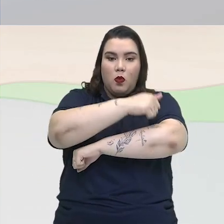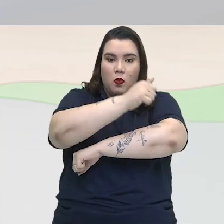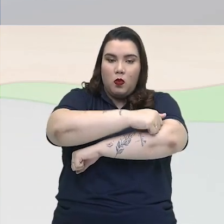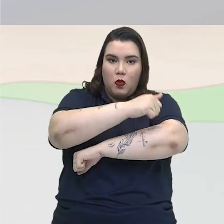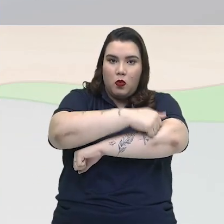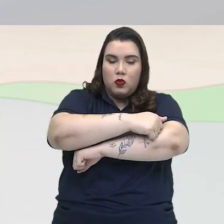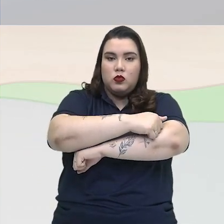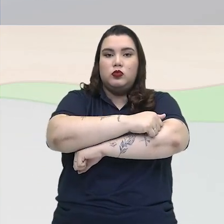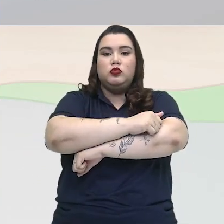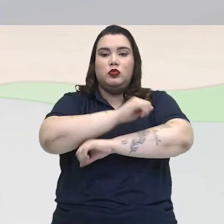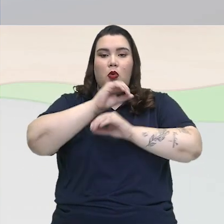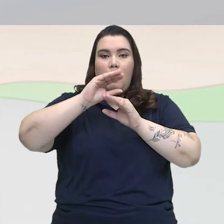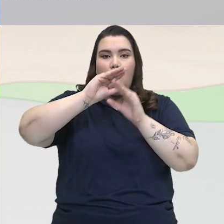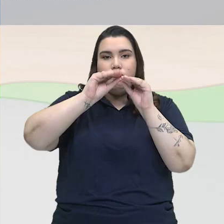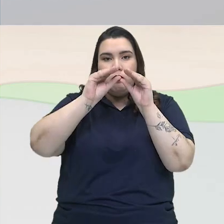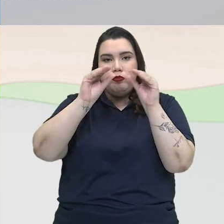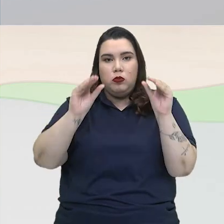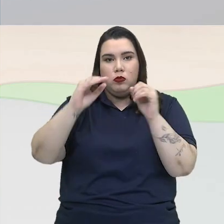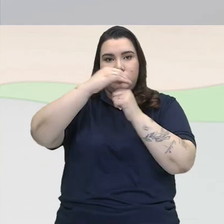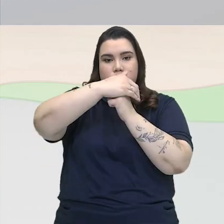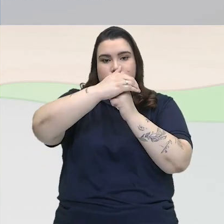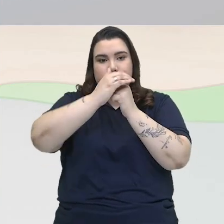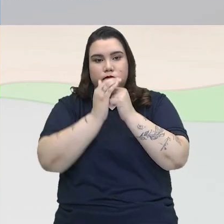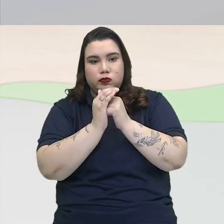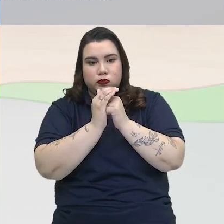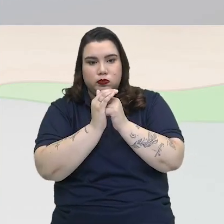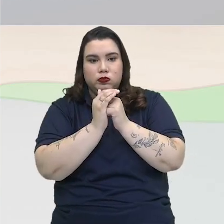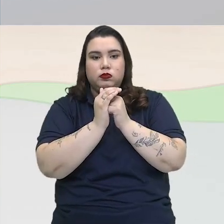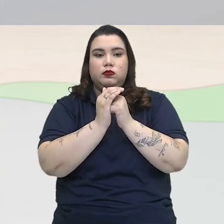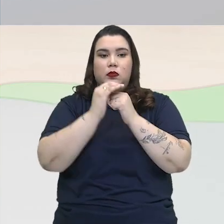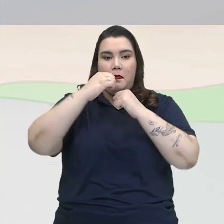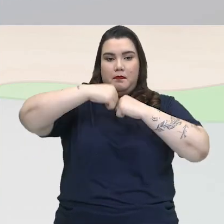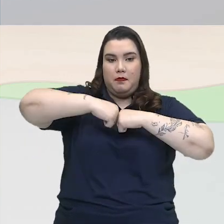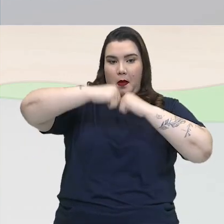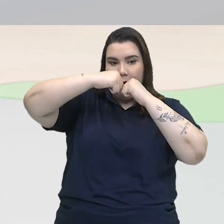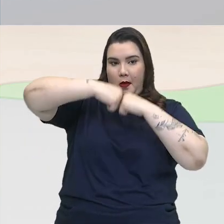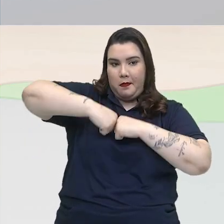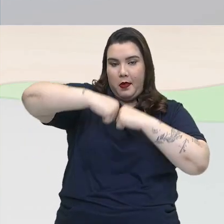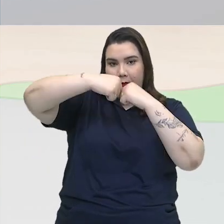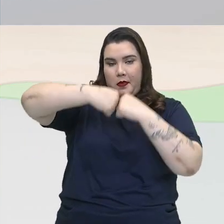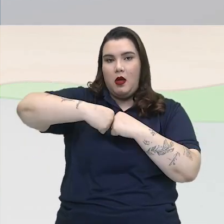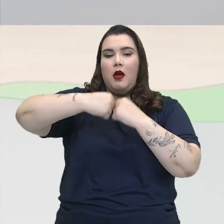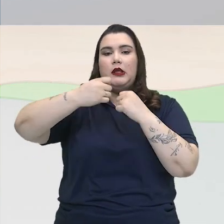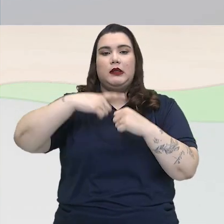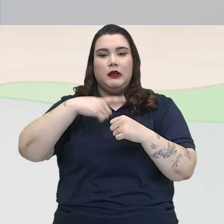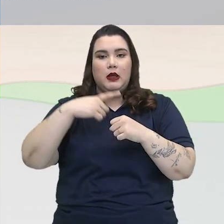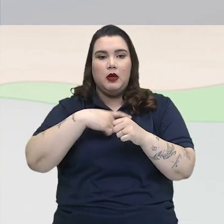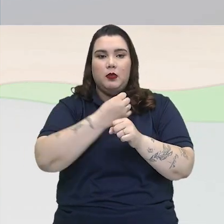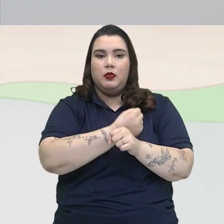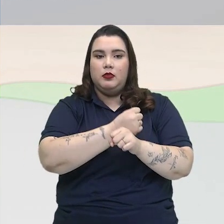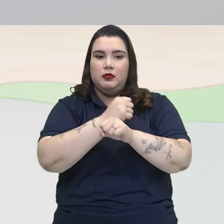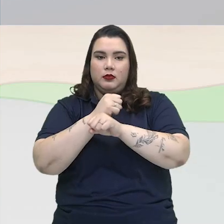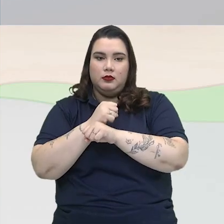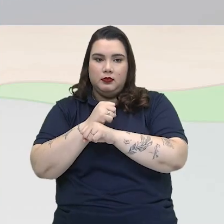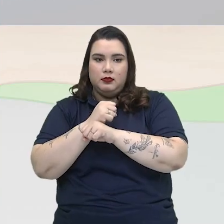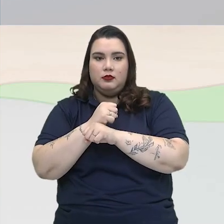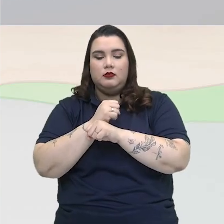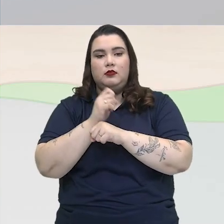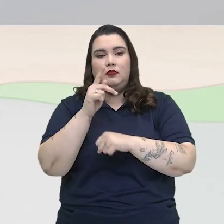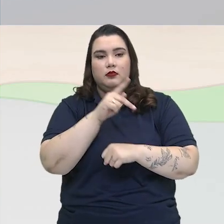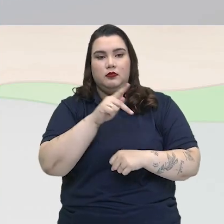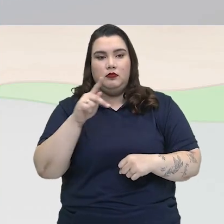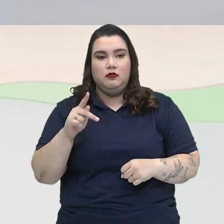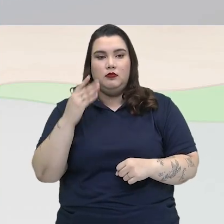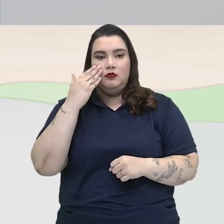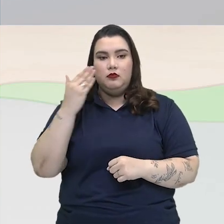dessa forma os nossos ossos e as nossas cartilagens. Novamente, a professora